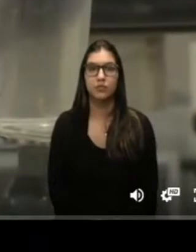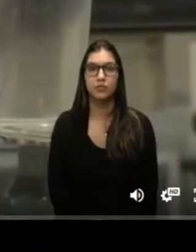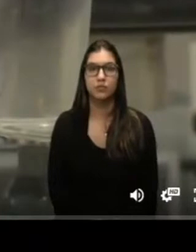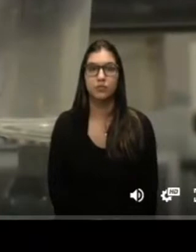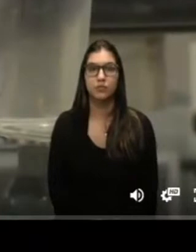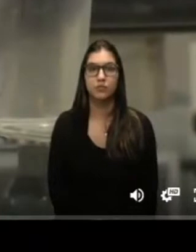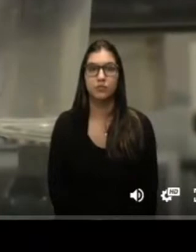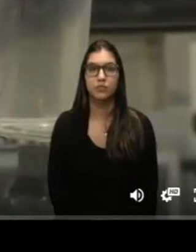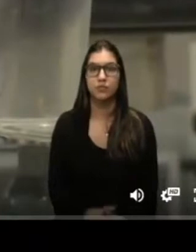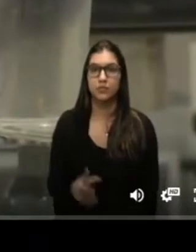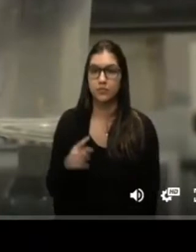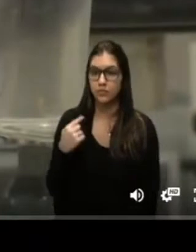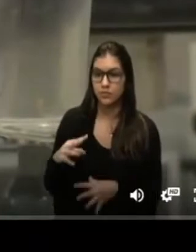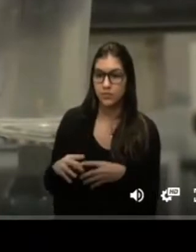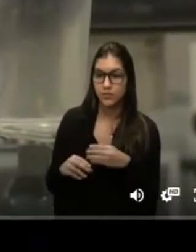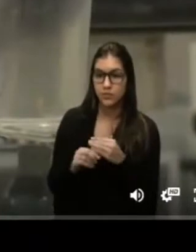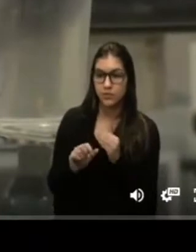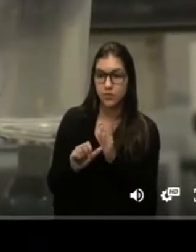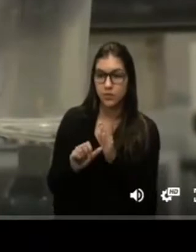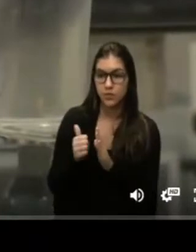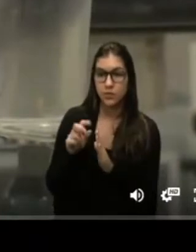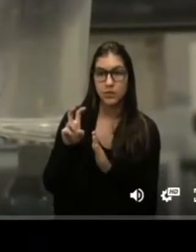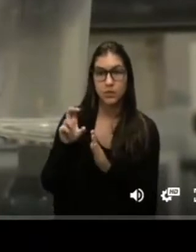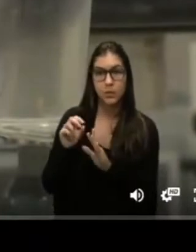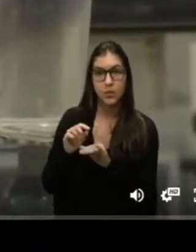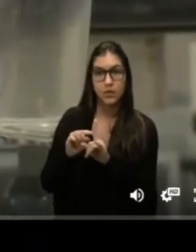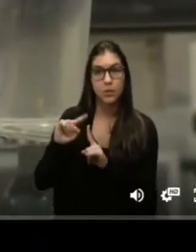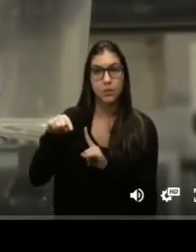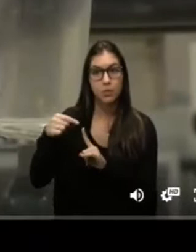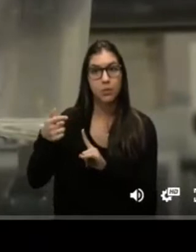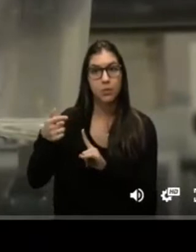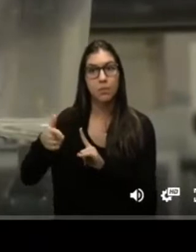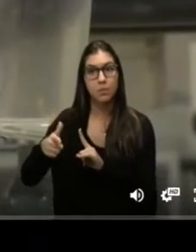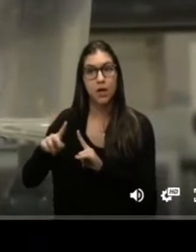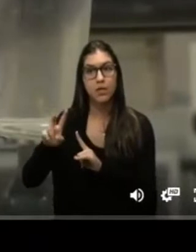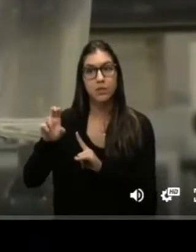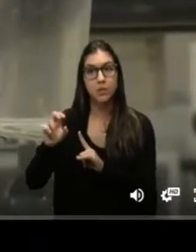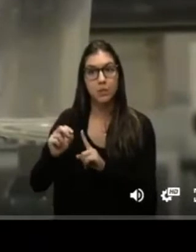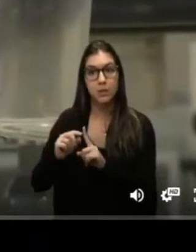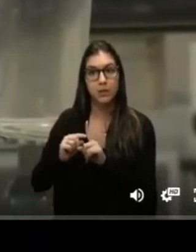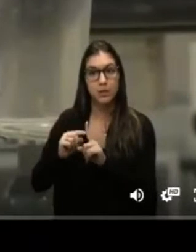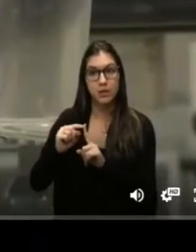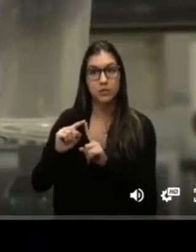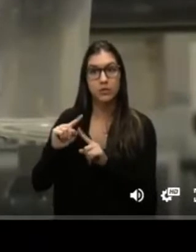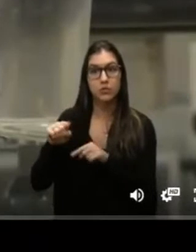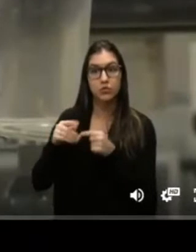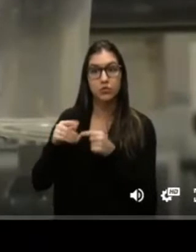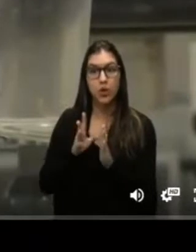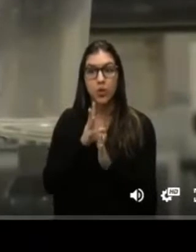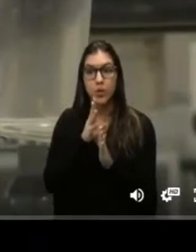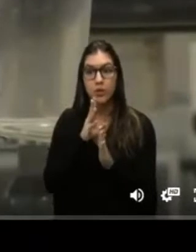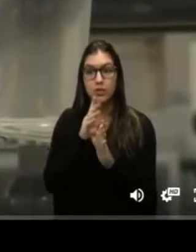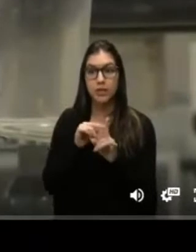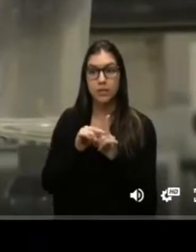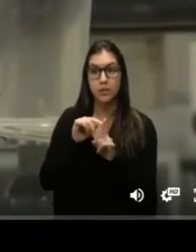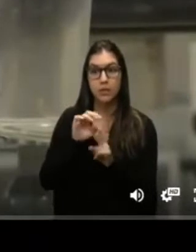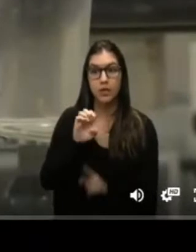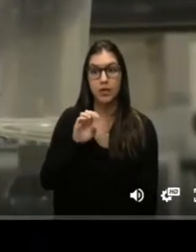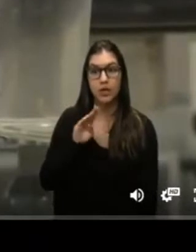Nós adicionamos primeiro 50 graus, depois nós adicionamos mais 50 graus. E por já conhecer então a temperatura de